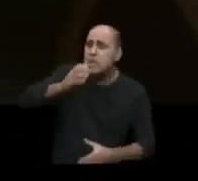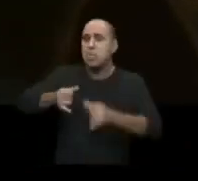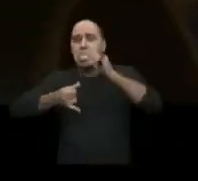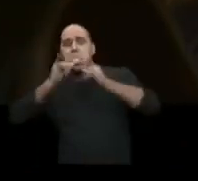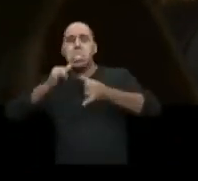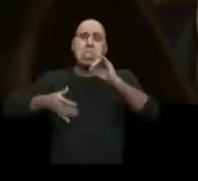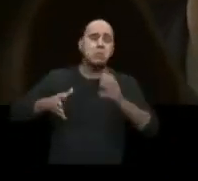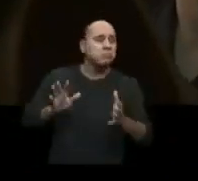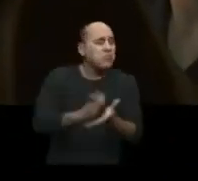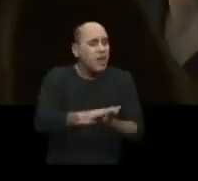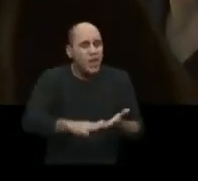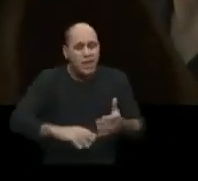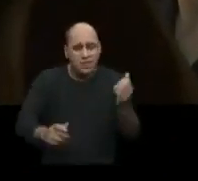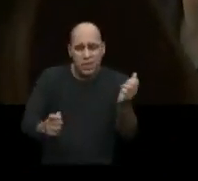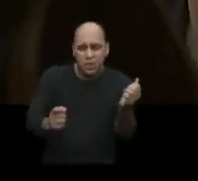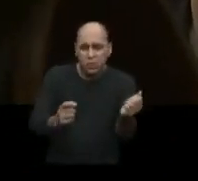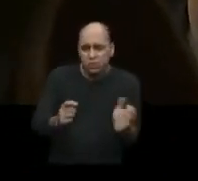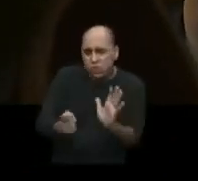cigarro, muito menos droga.